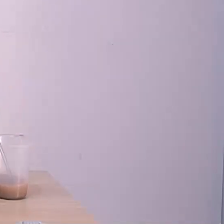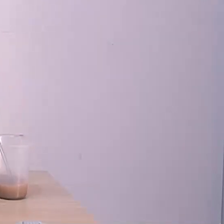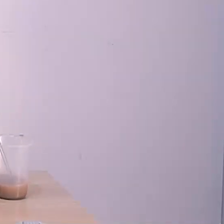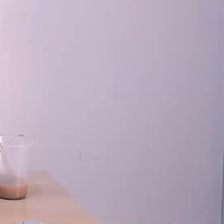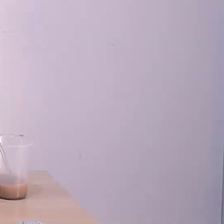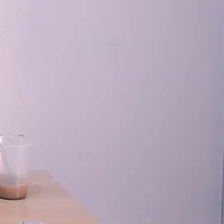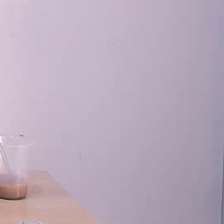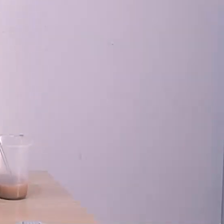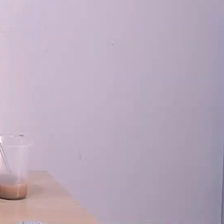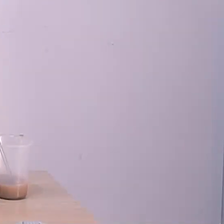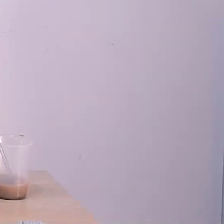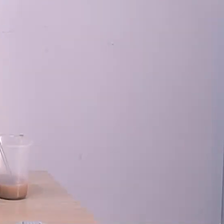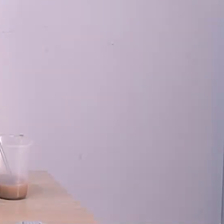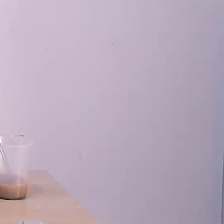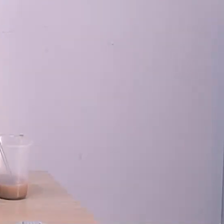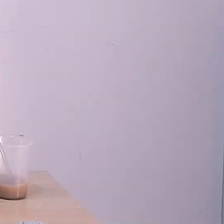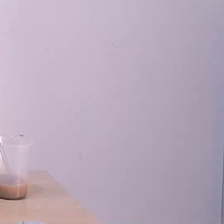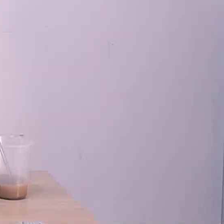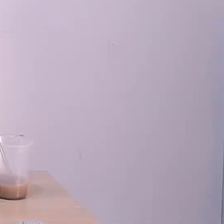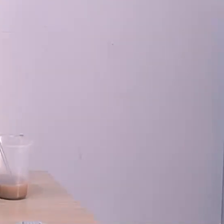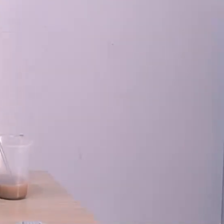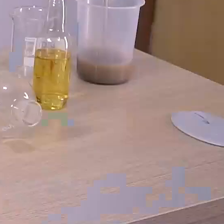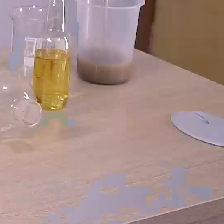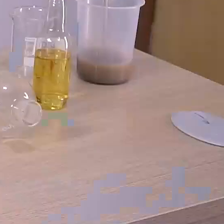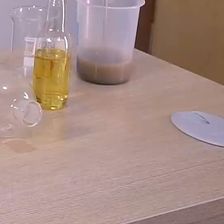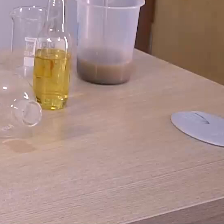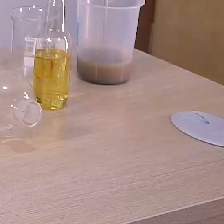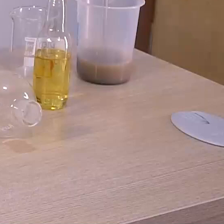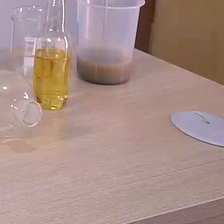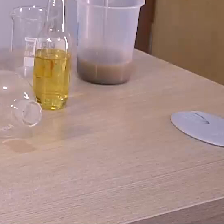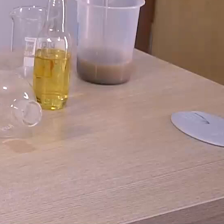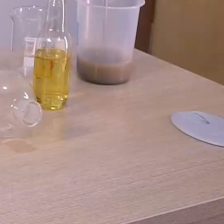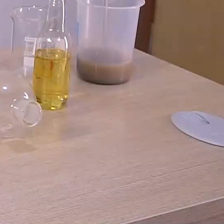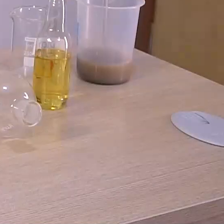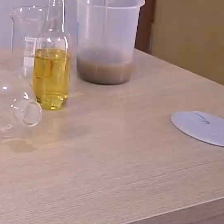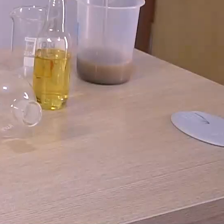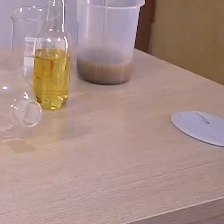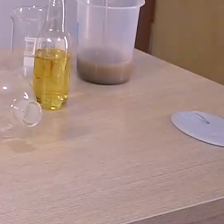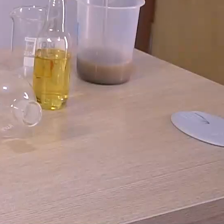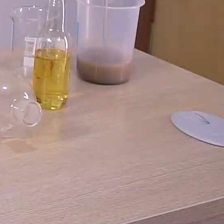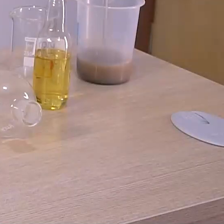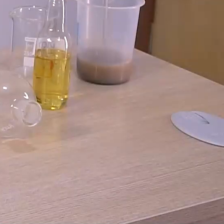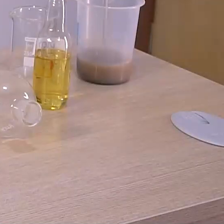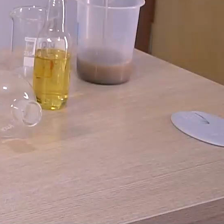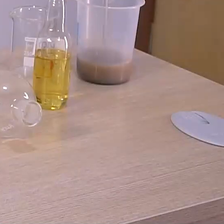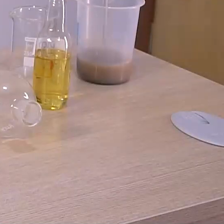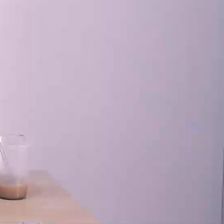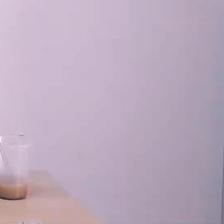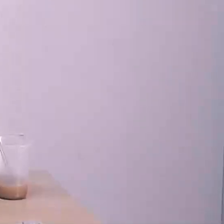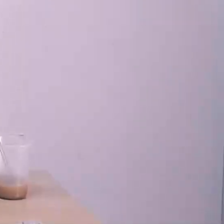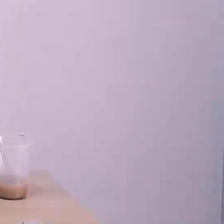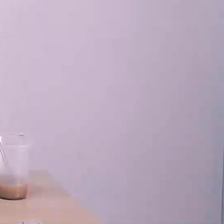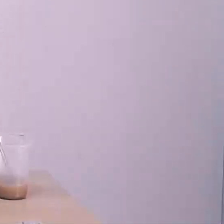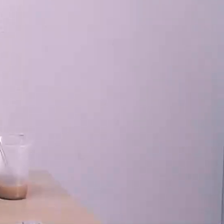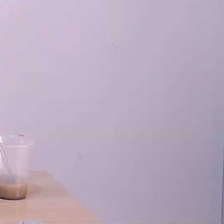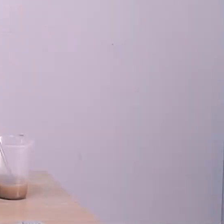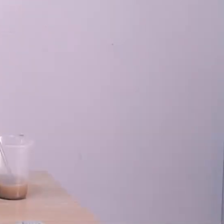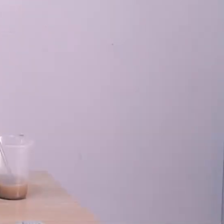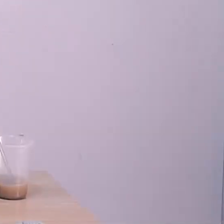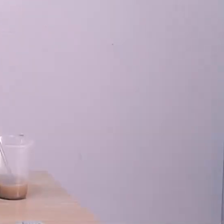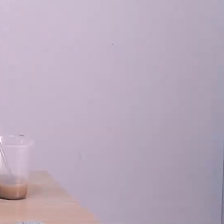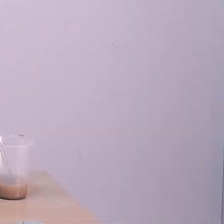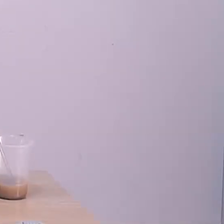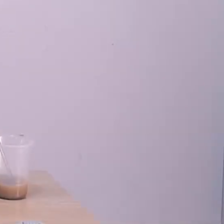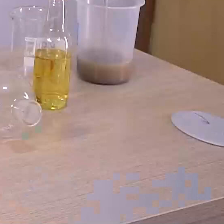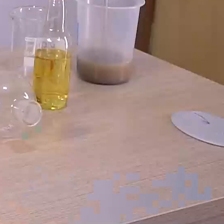uma separação de líquidos immiscíveis através do funil de decantação. Neste momento, nós temos